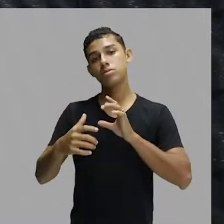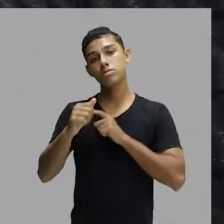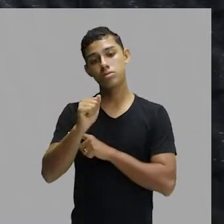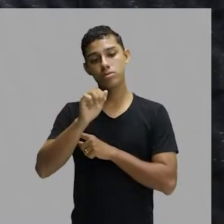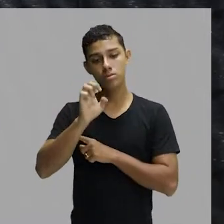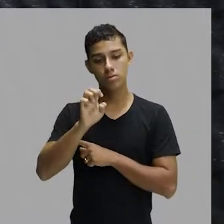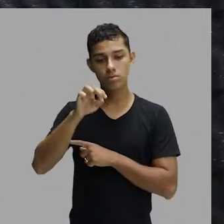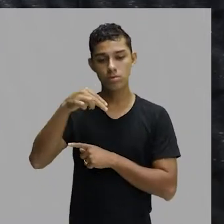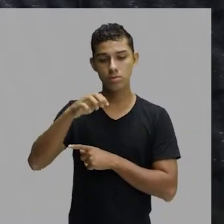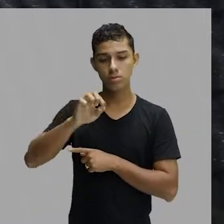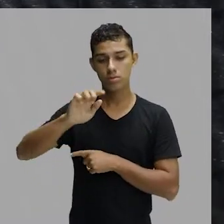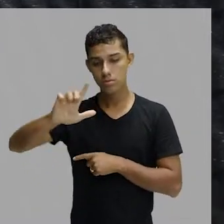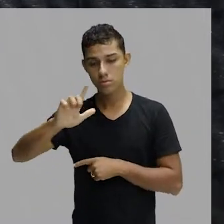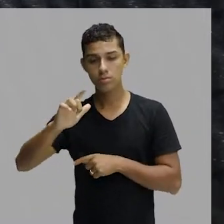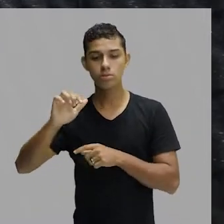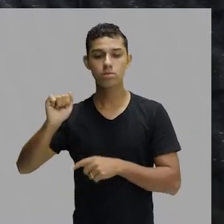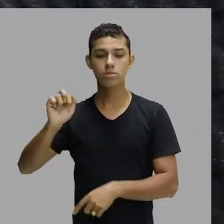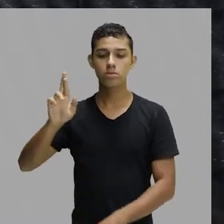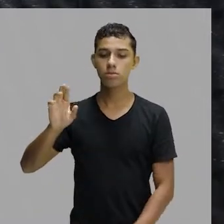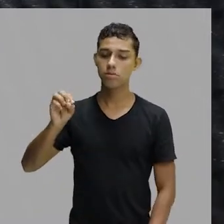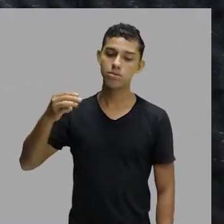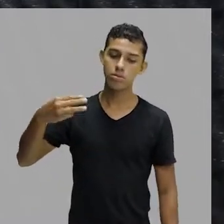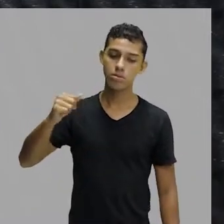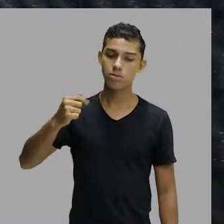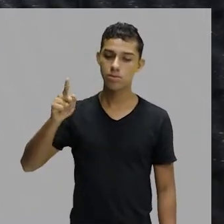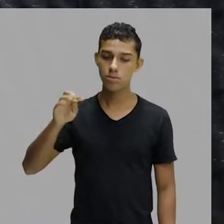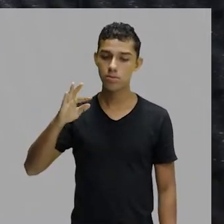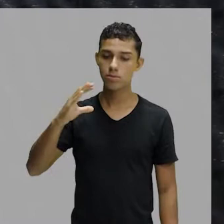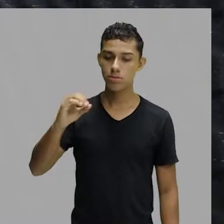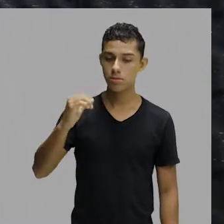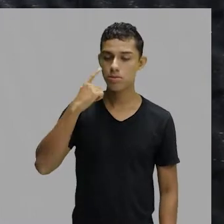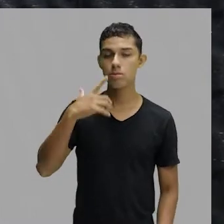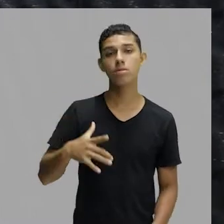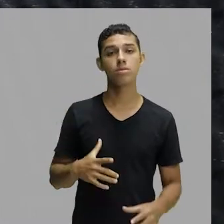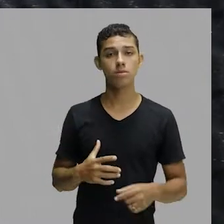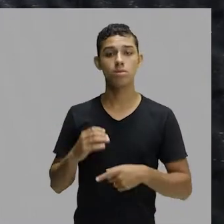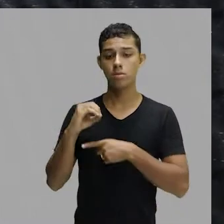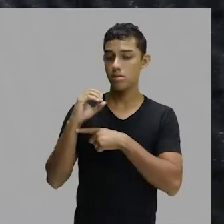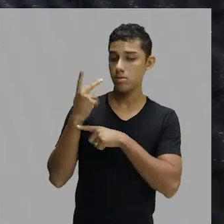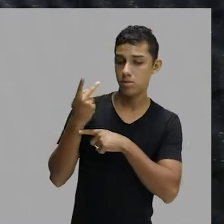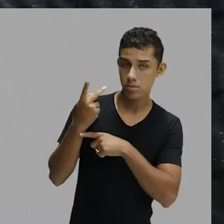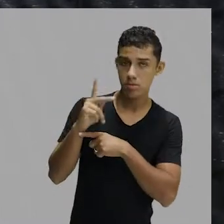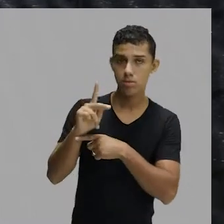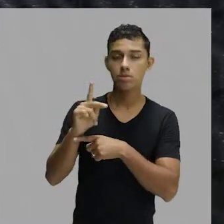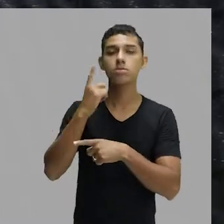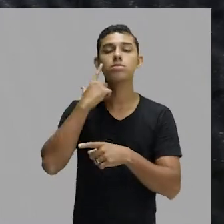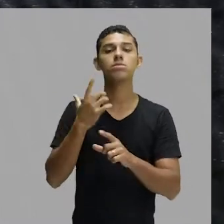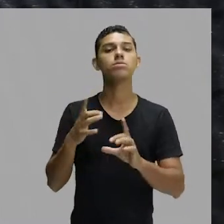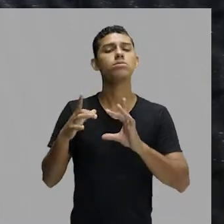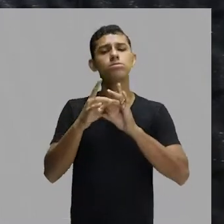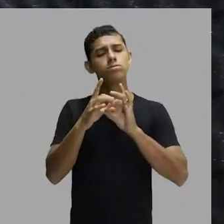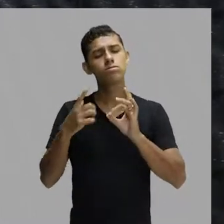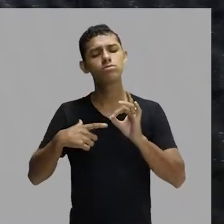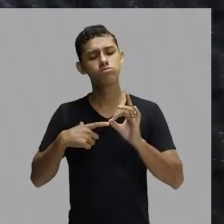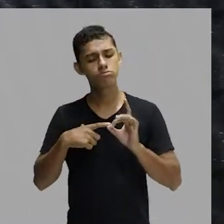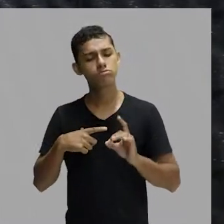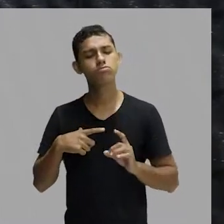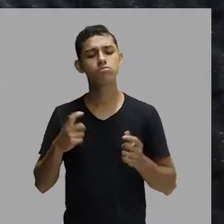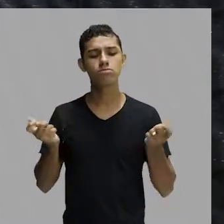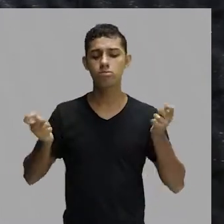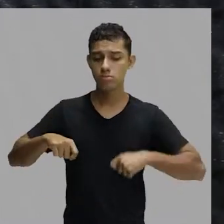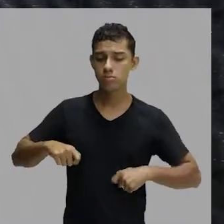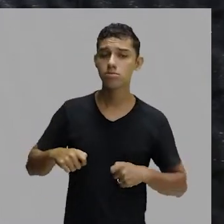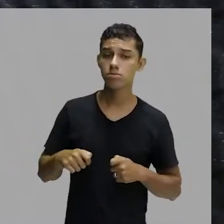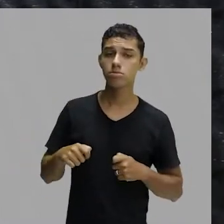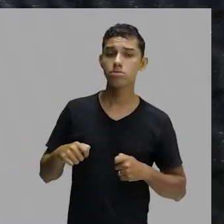anel aromático. Hidroxila, grupo OH, certo? E o anel aromático, ela tem